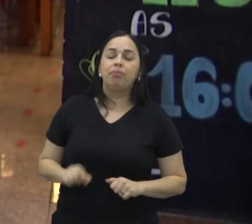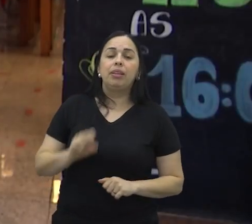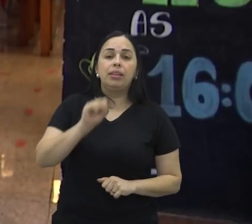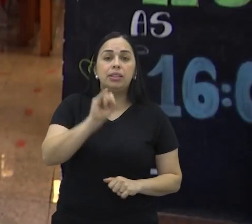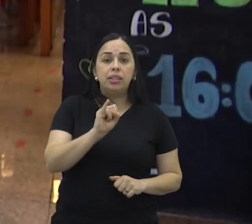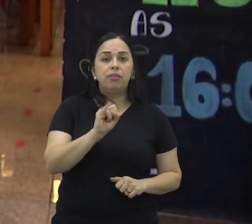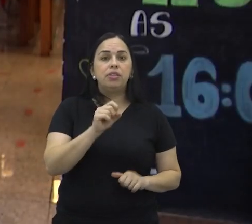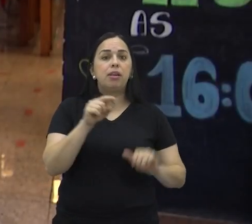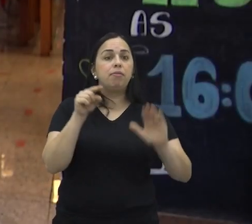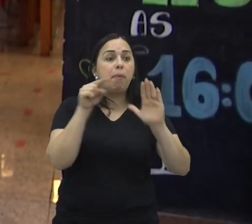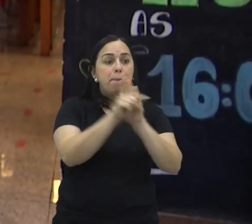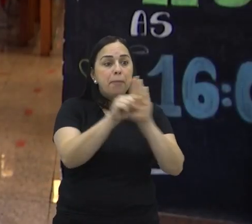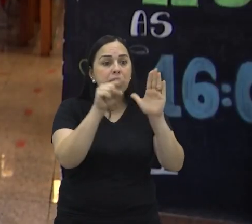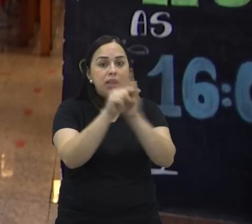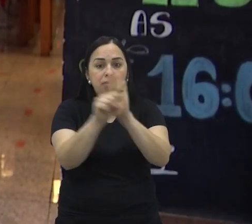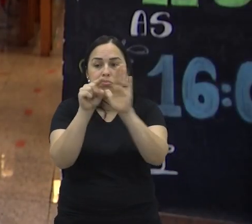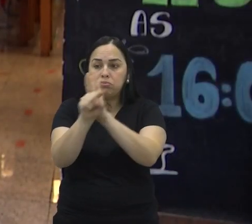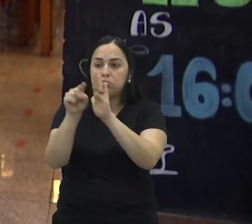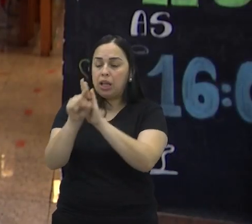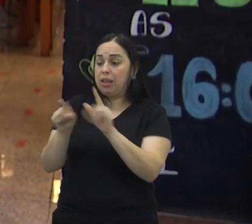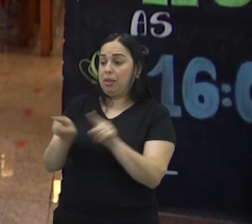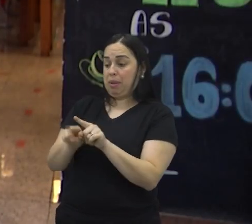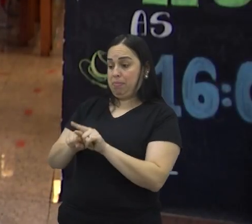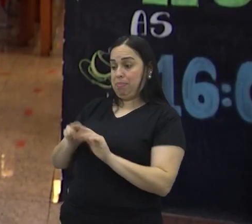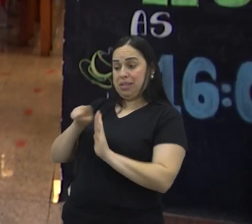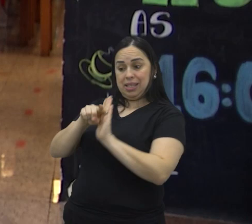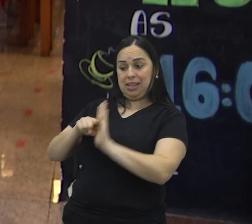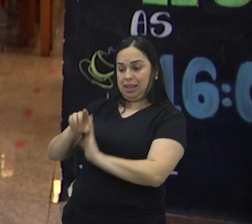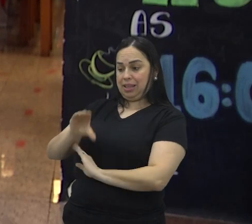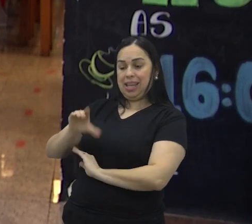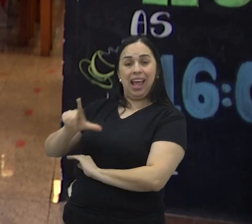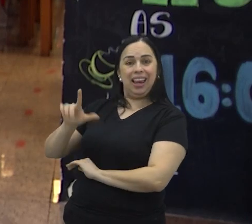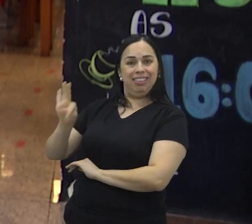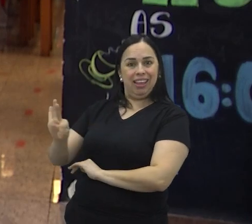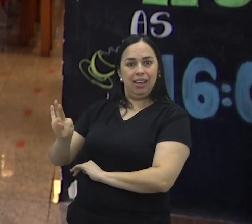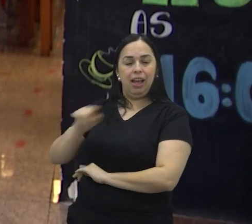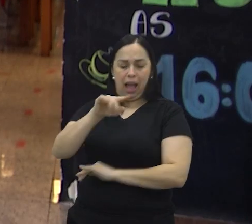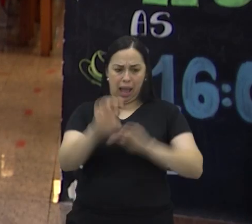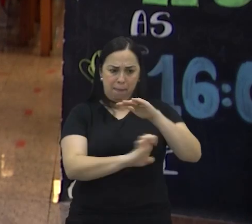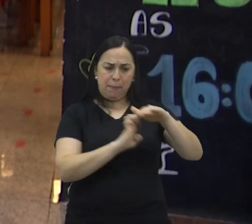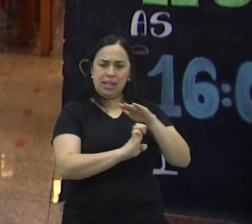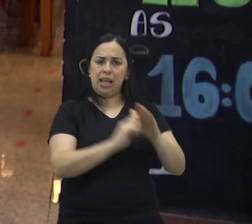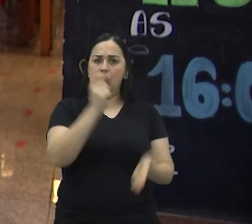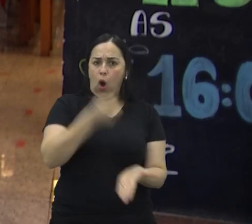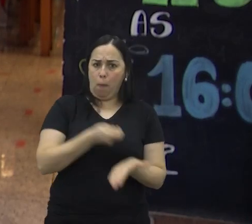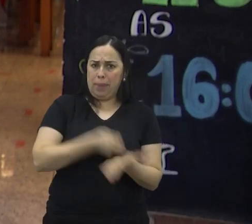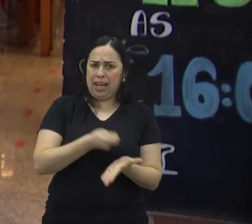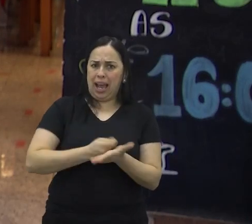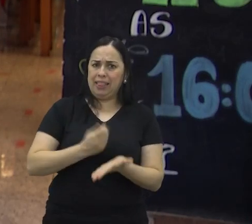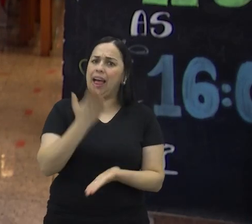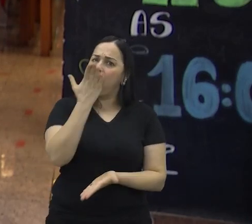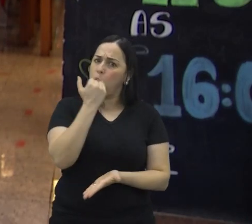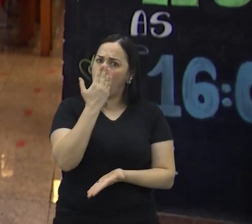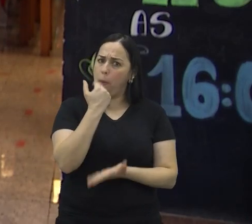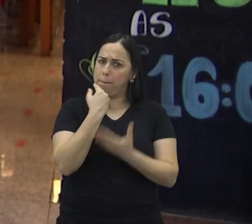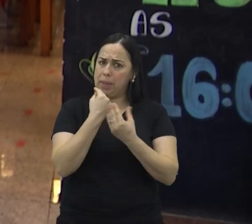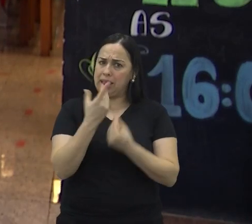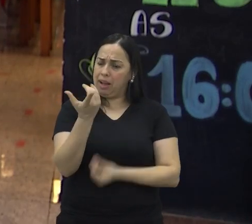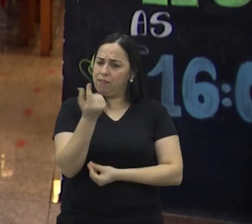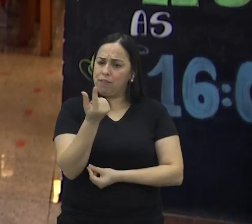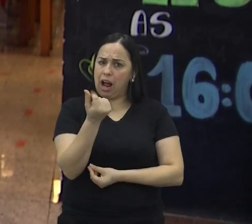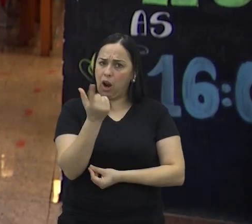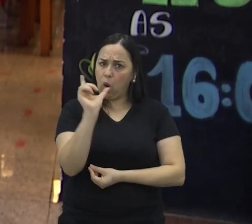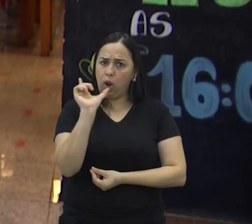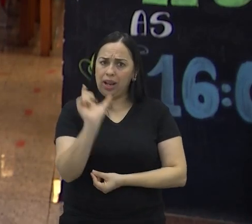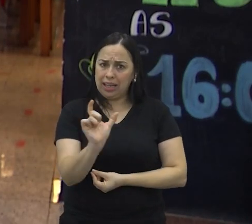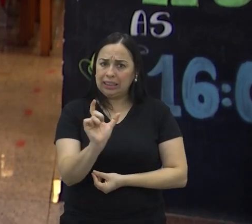Né? Se você for consultar hoje na nossa CLT, né, não é obrigação do empregador dar um vale-refeição, né,